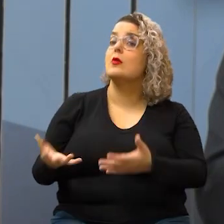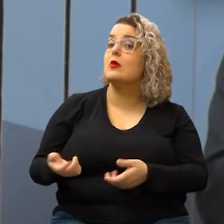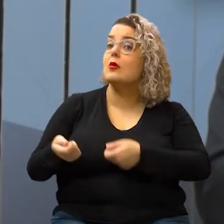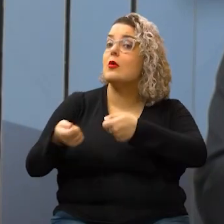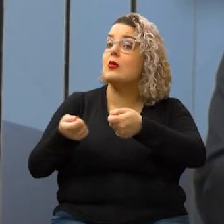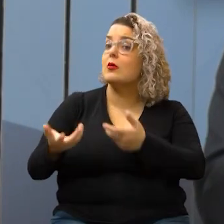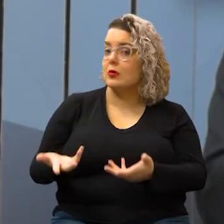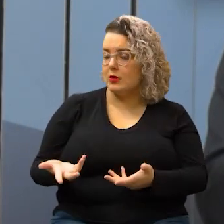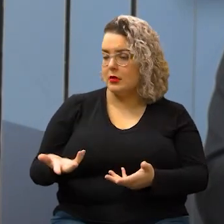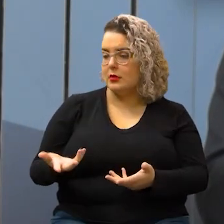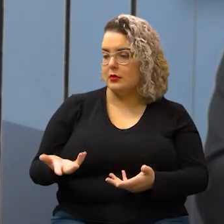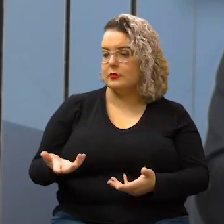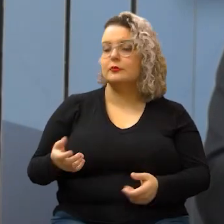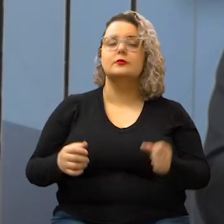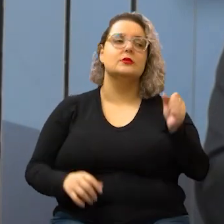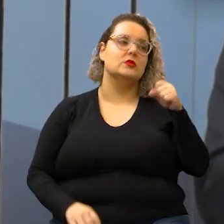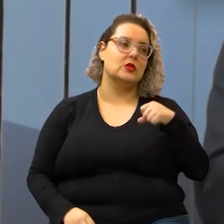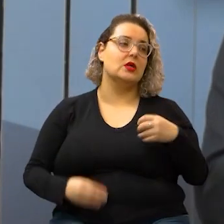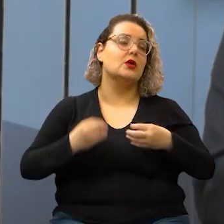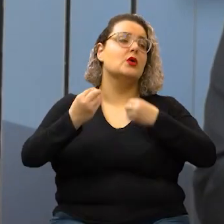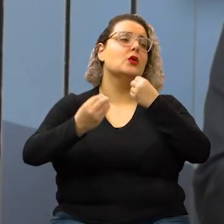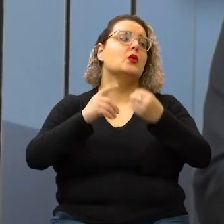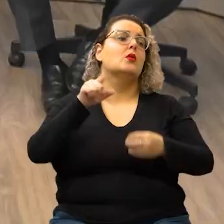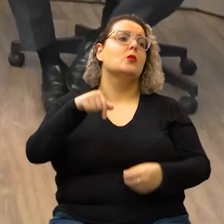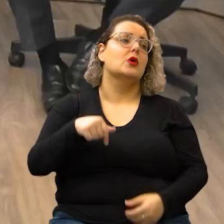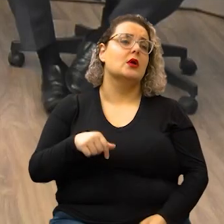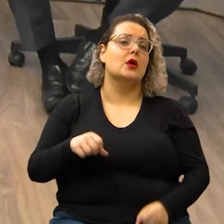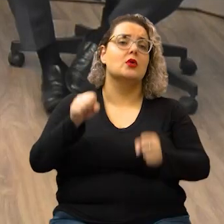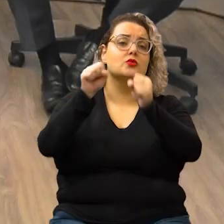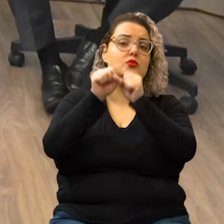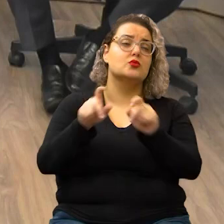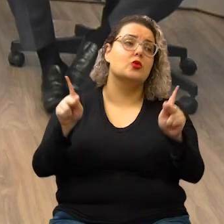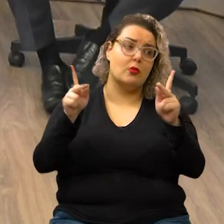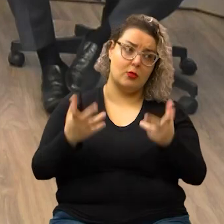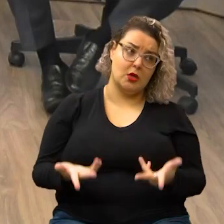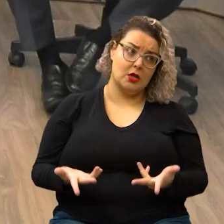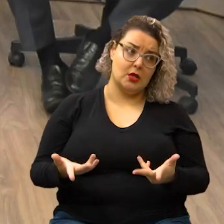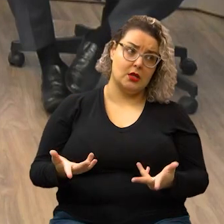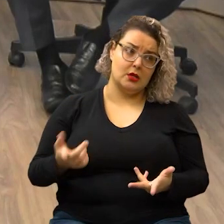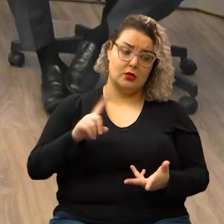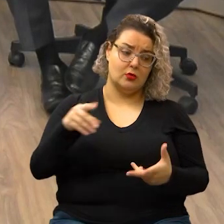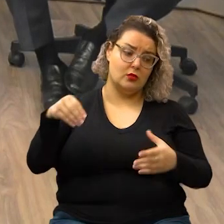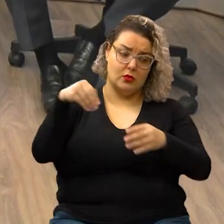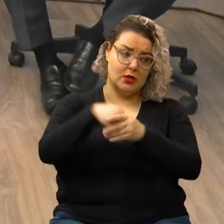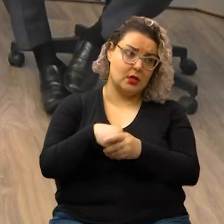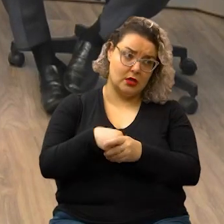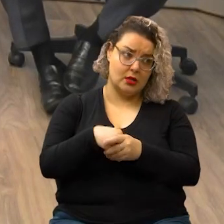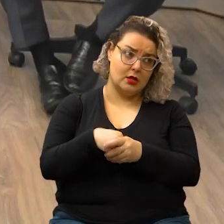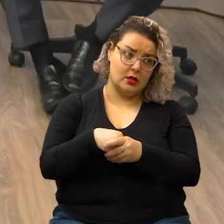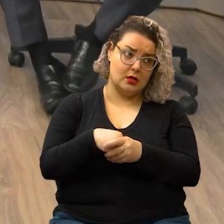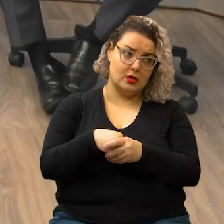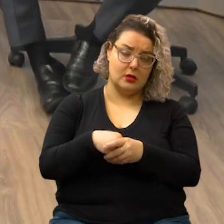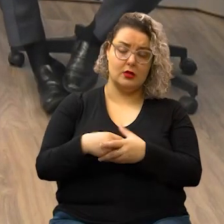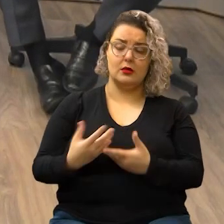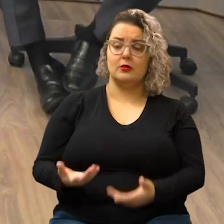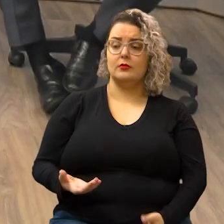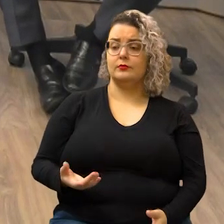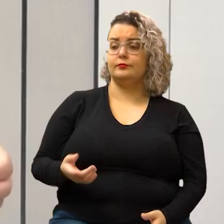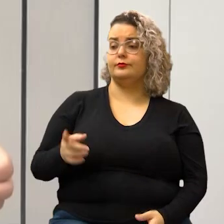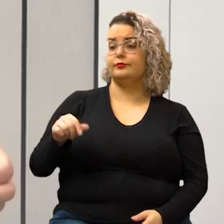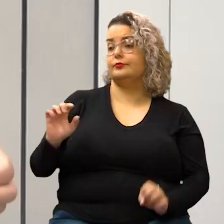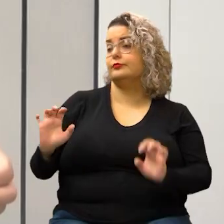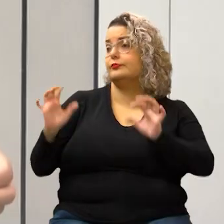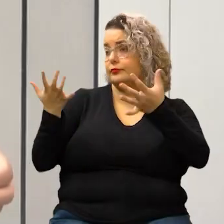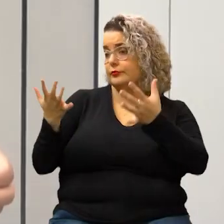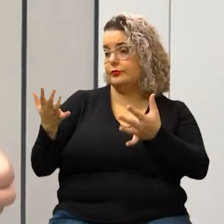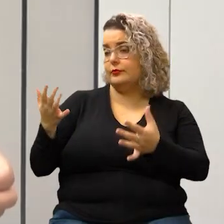controle disso? Sim. Né? E como que fica a questão dos shoppings? Os shoppings não entram nesse bojo? Não, porque são eventos,